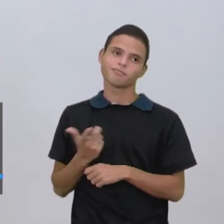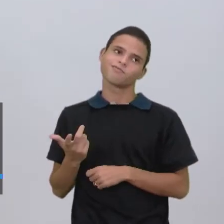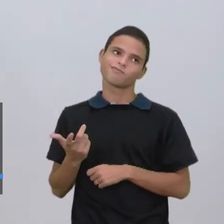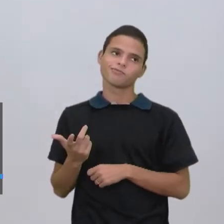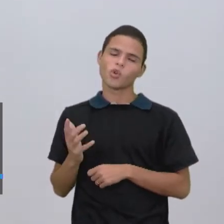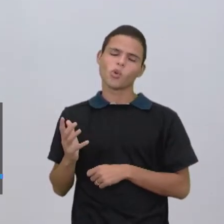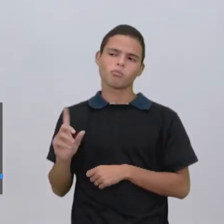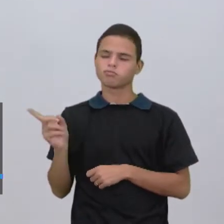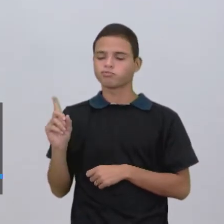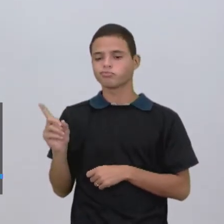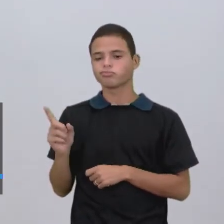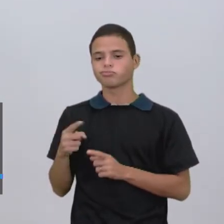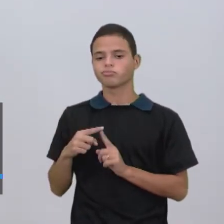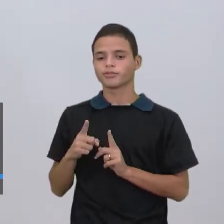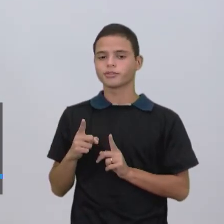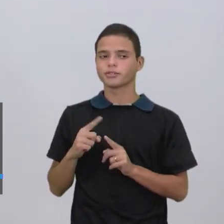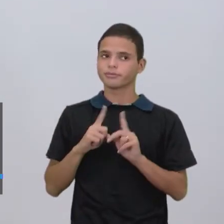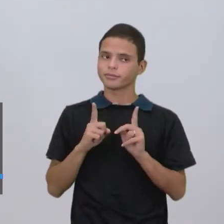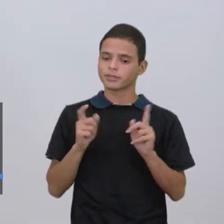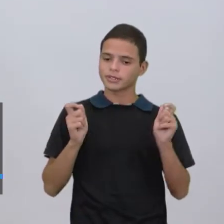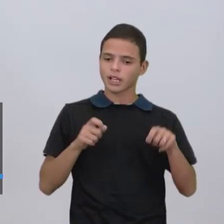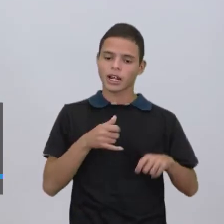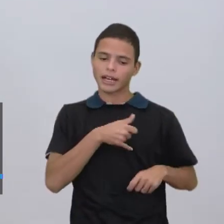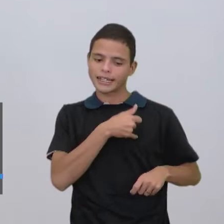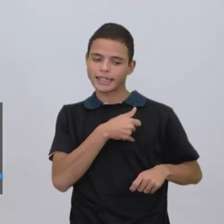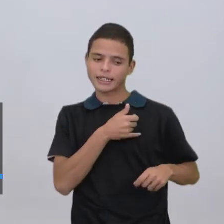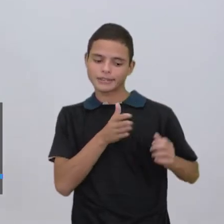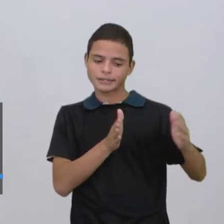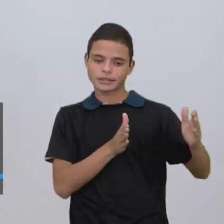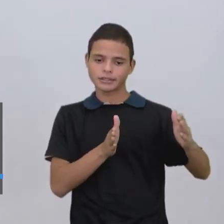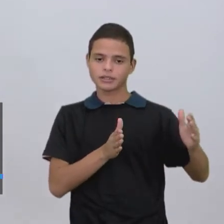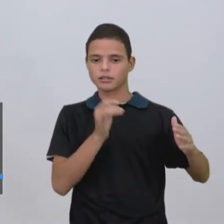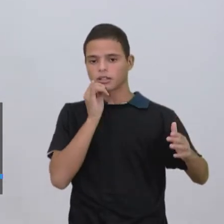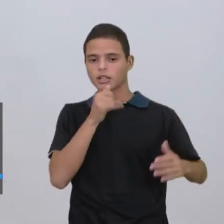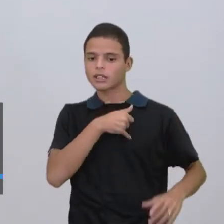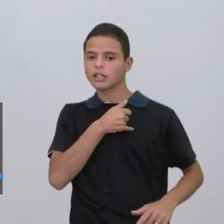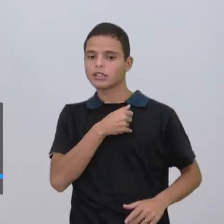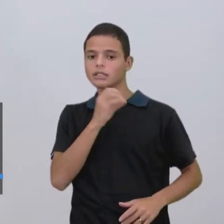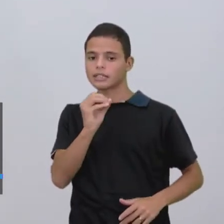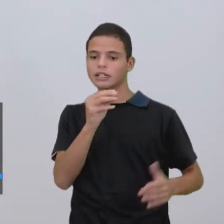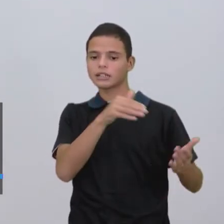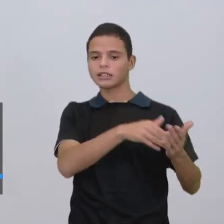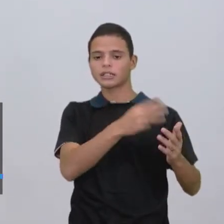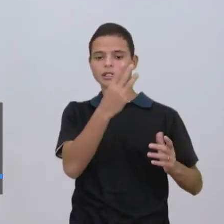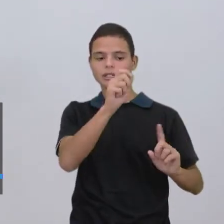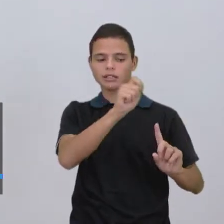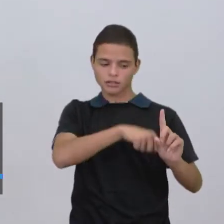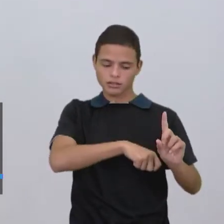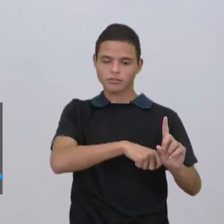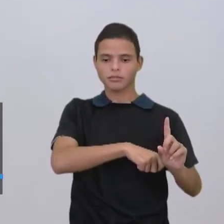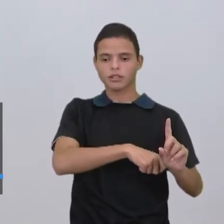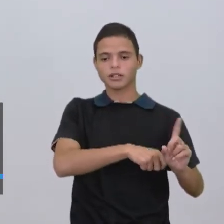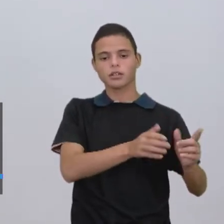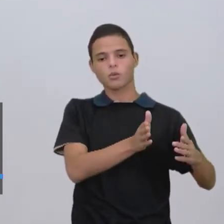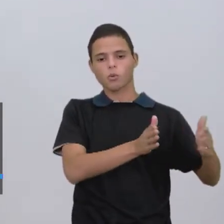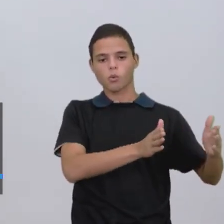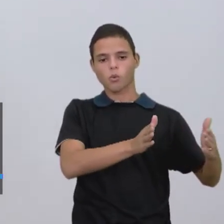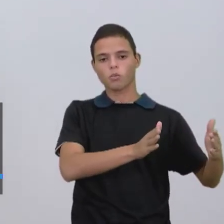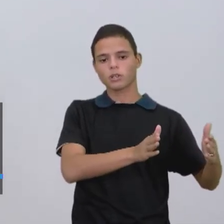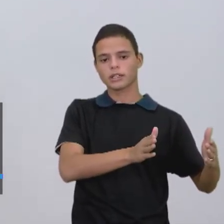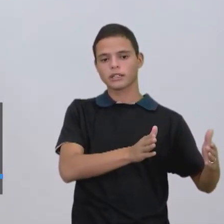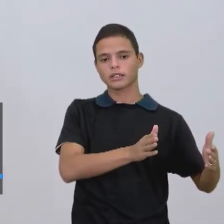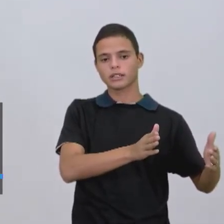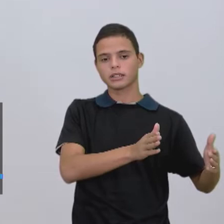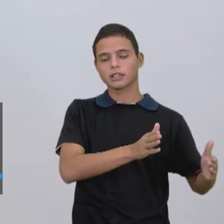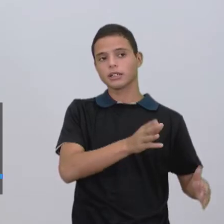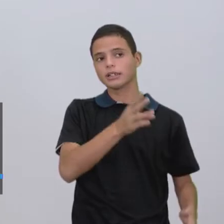Ah, mas dá pra... Ah, vou pegar aquela faixa etária de crianças que tem de 0 a 3 meses que consomem. Não, não consome de 3. De 3 a 6 meses.